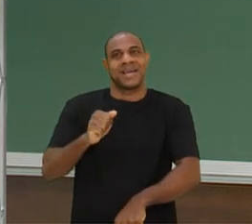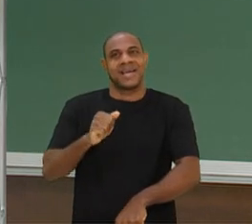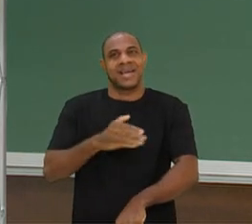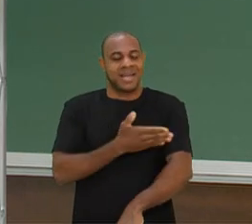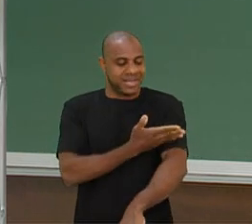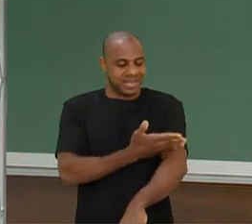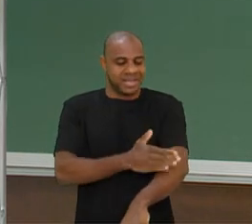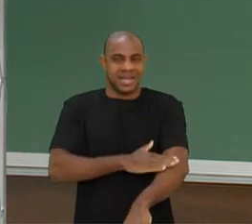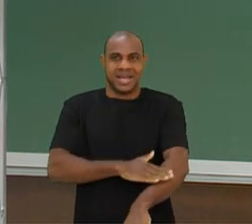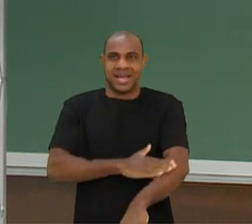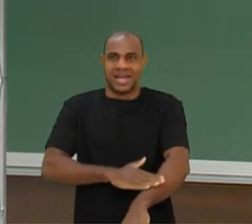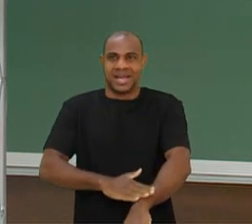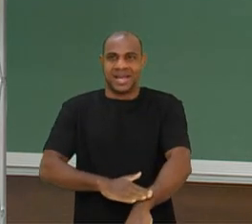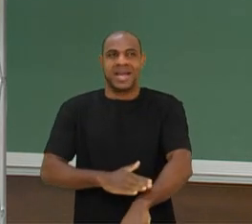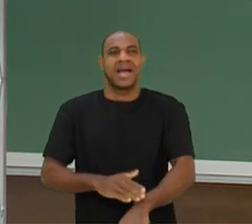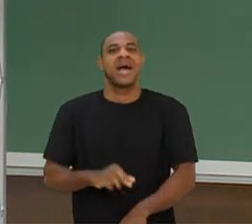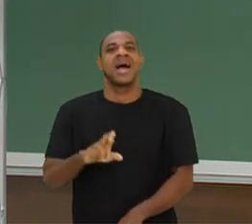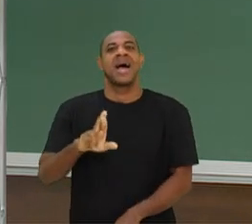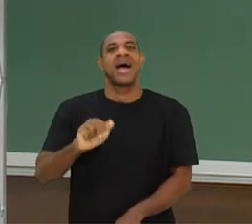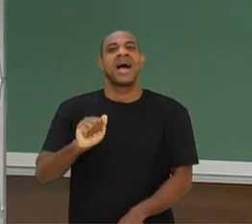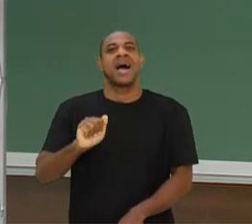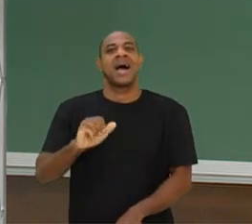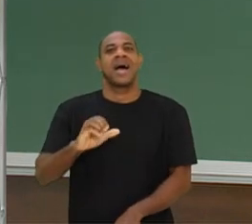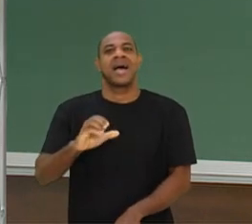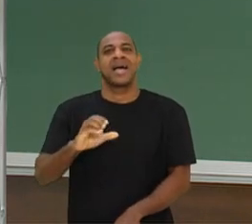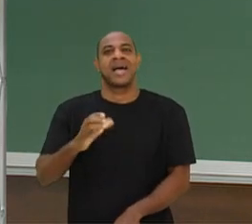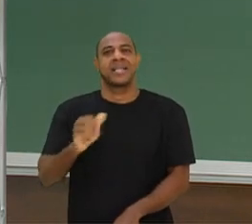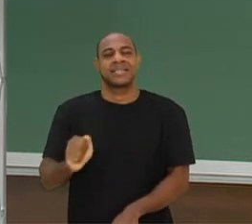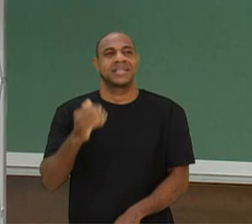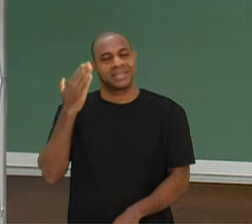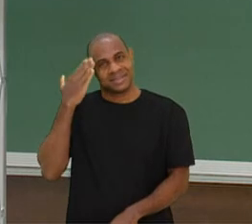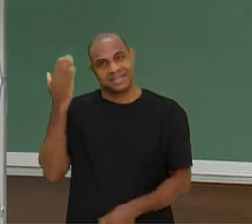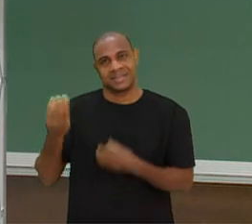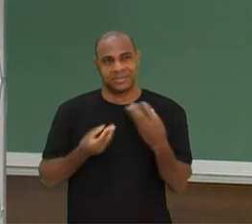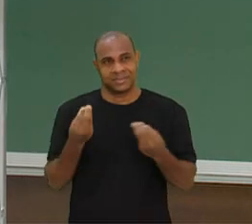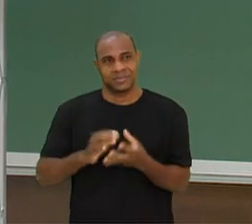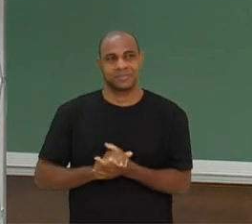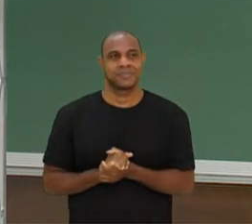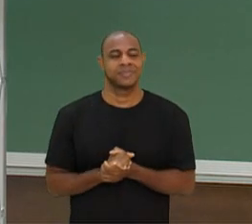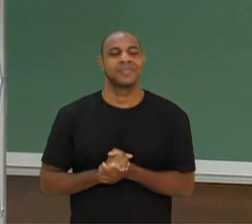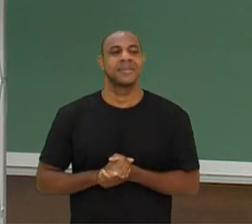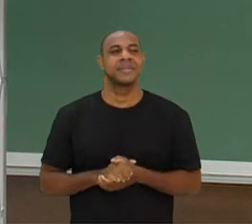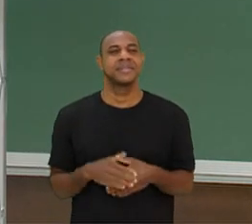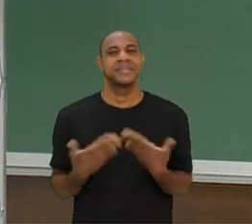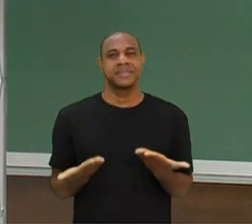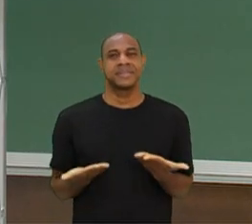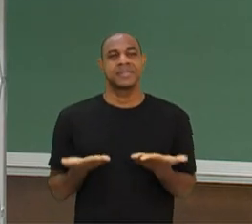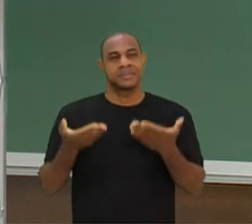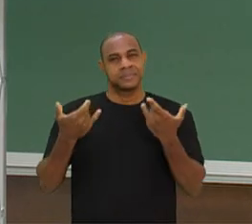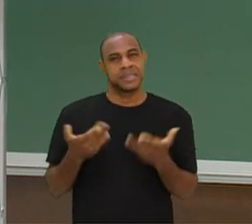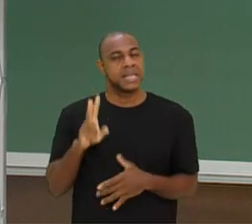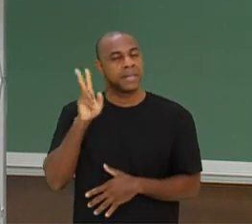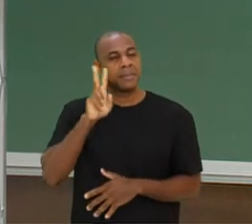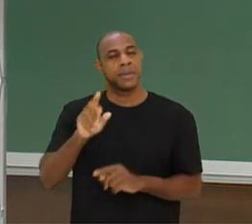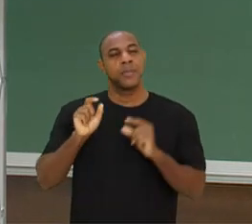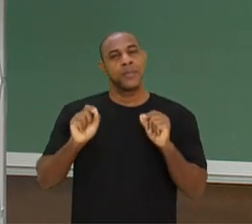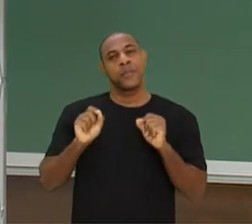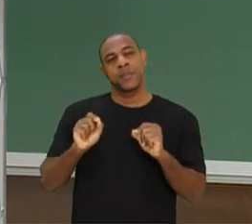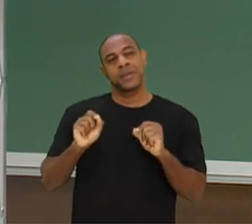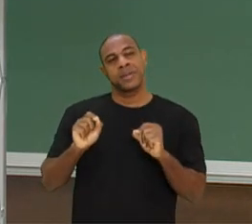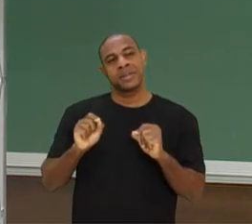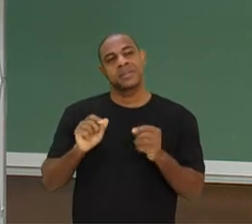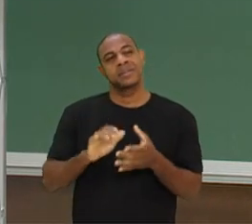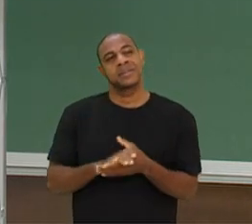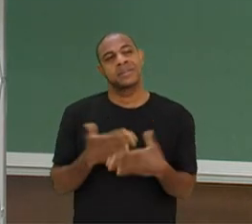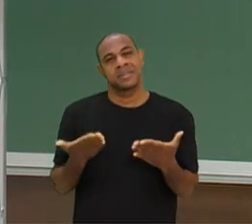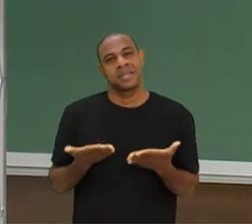negras e como trazer de volta a dignidade deles, porque como eu disse para vocês, lembrando que a